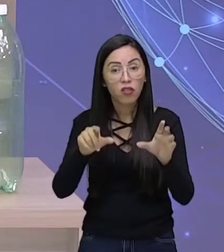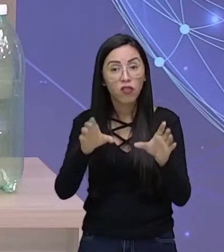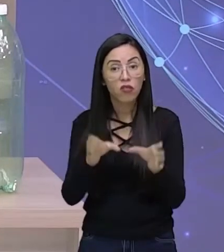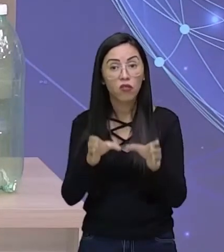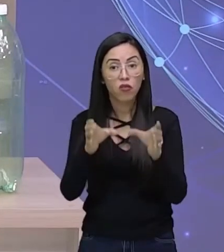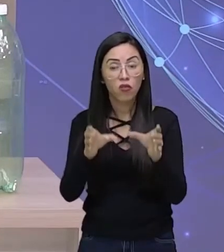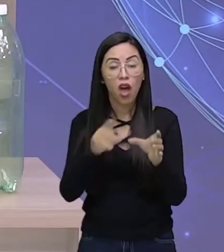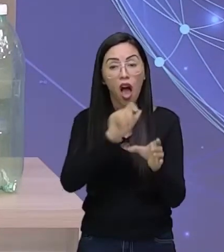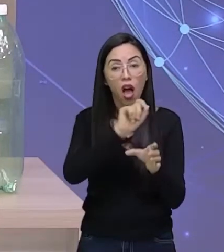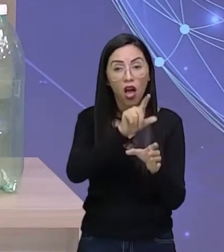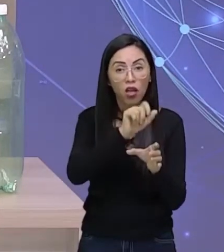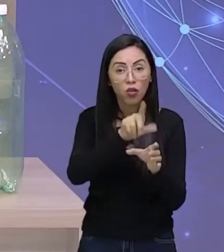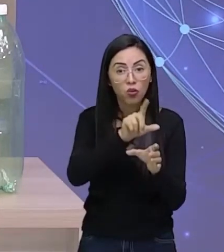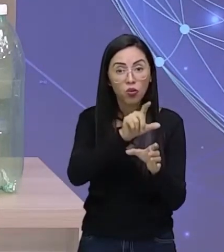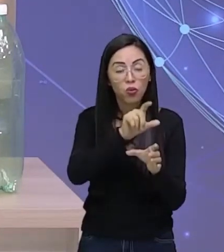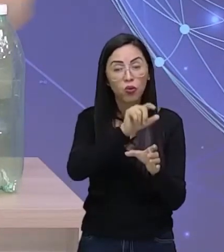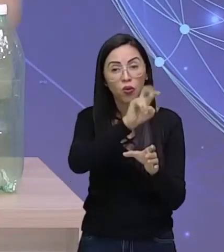500.